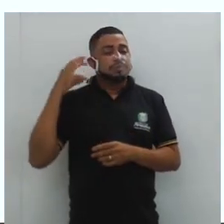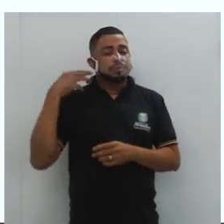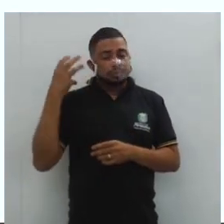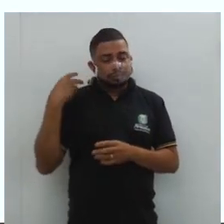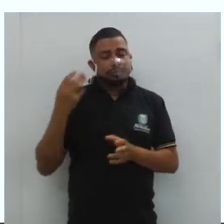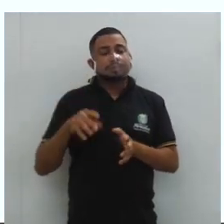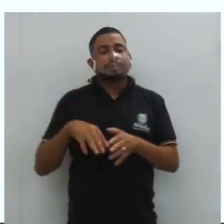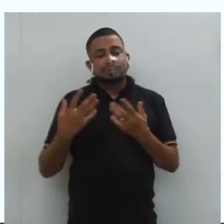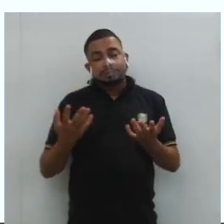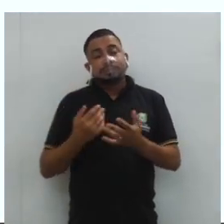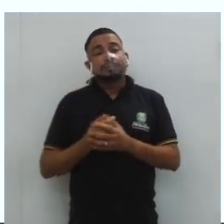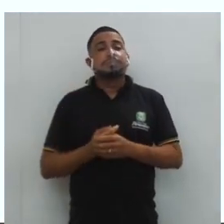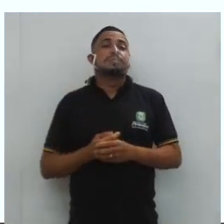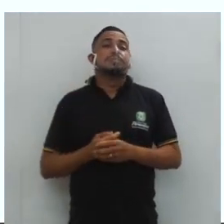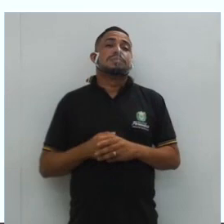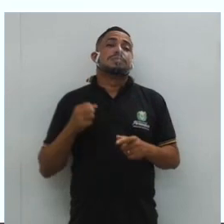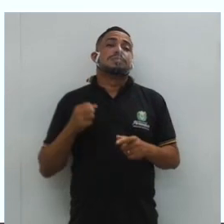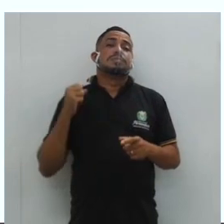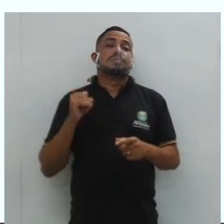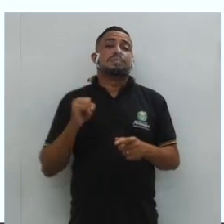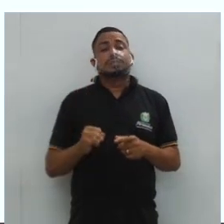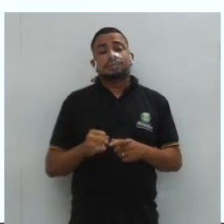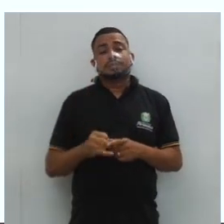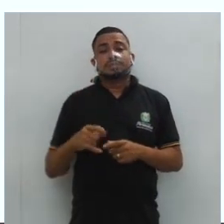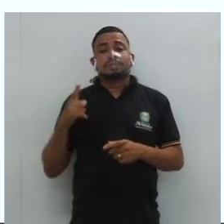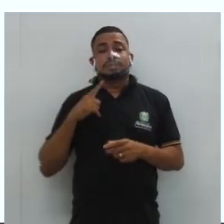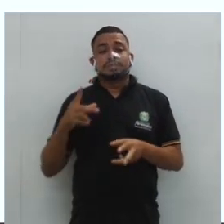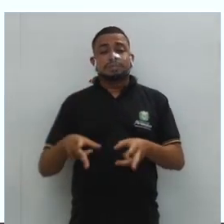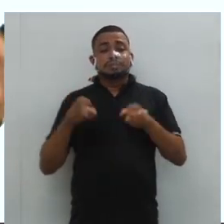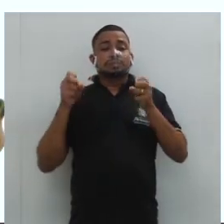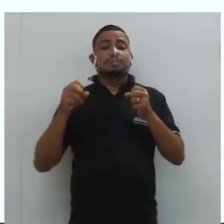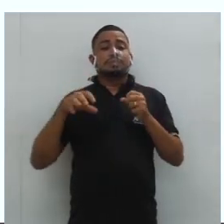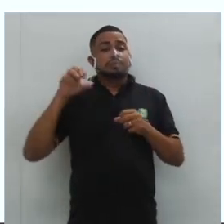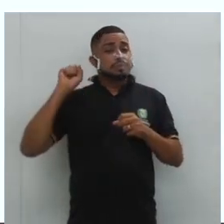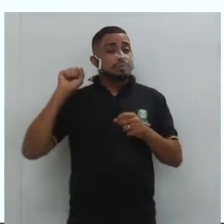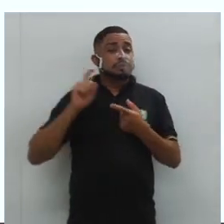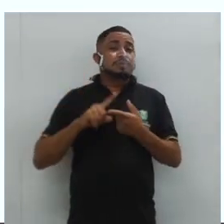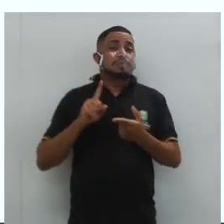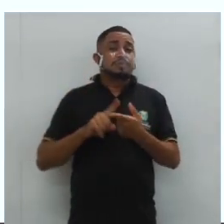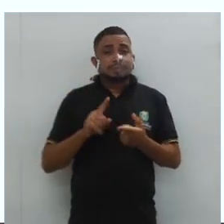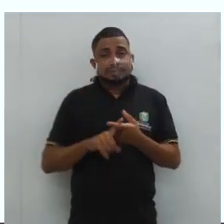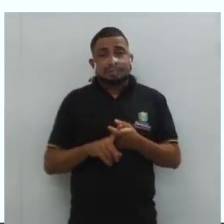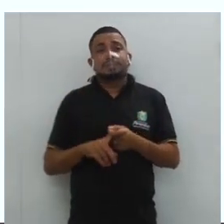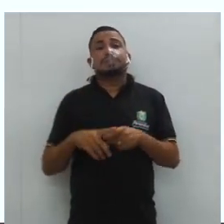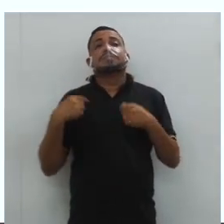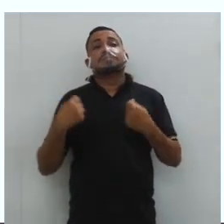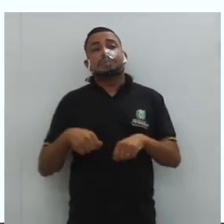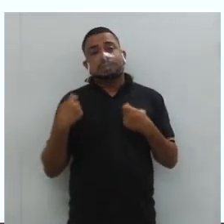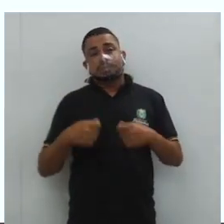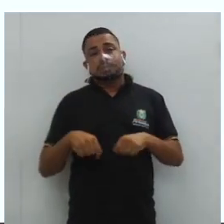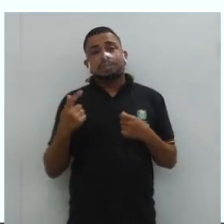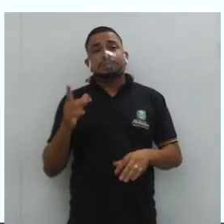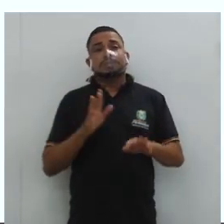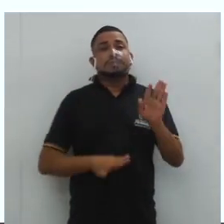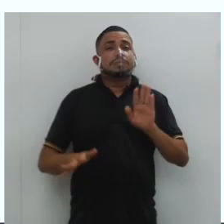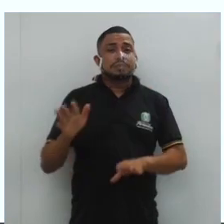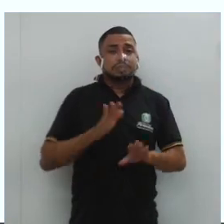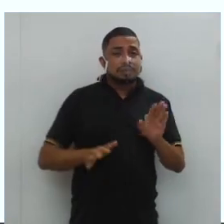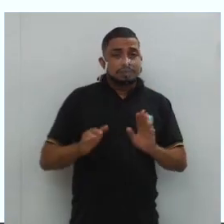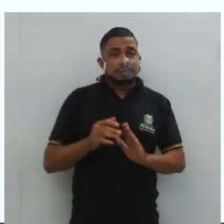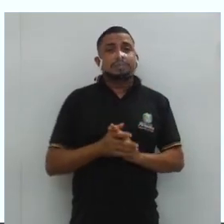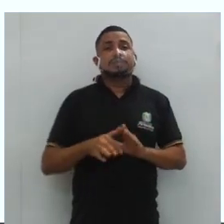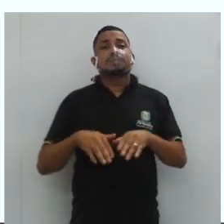Então, aí você acabava perdendo tudo, né? Porque se a ideia era captar imagem e som ao mesmo tempo, então tem que ter